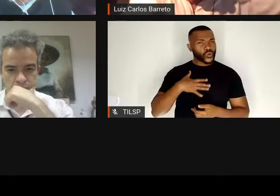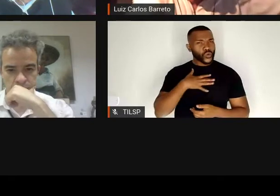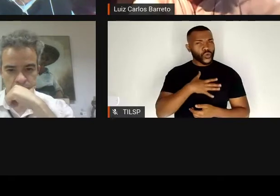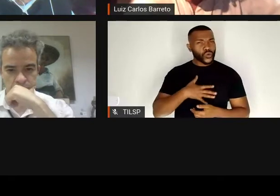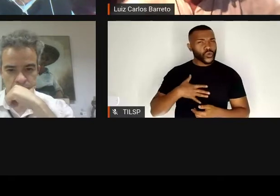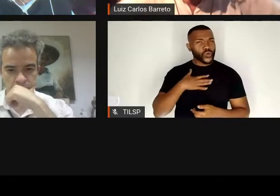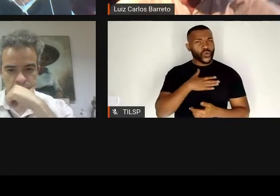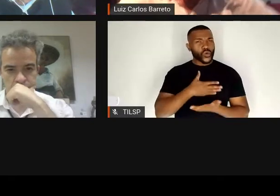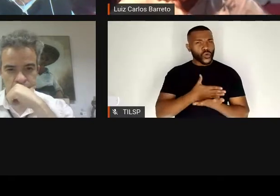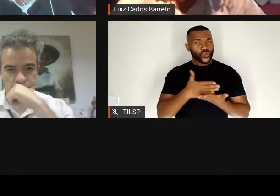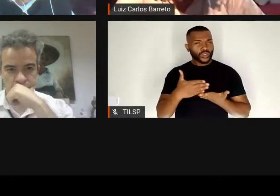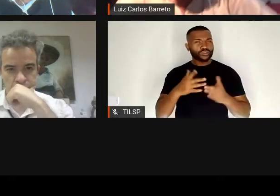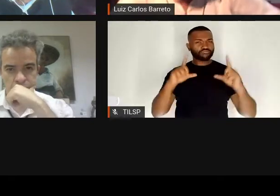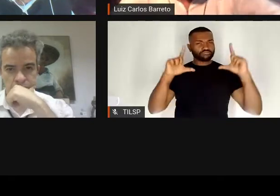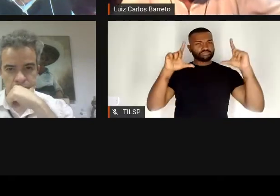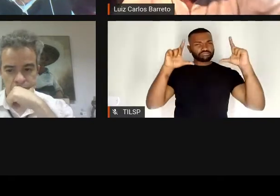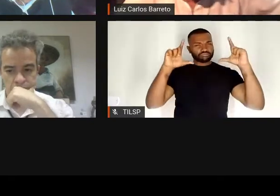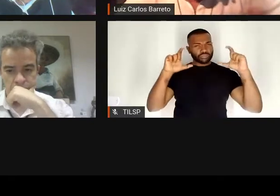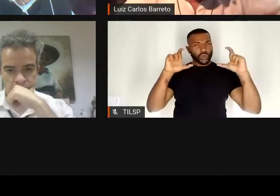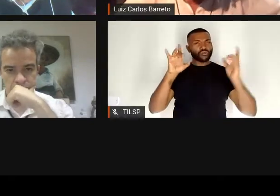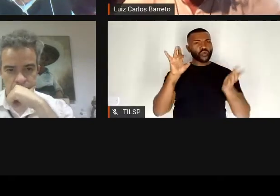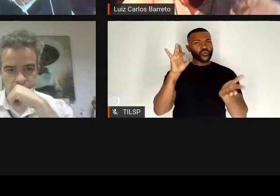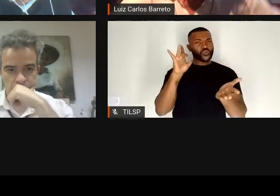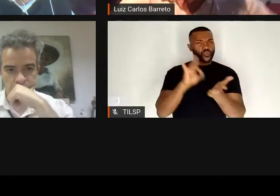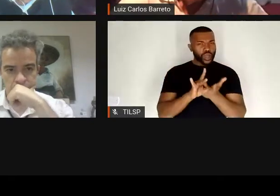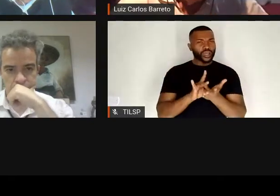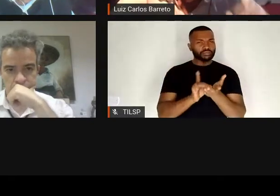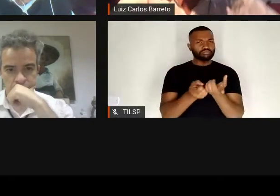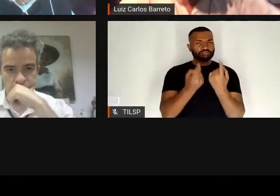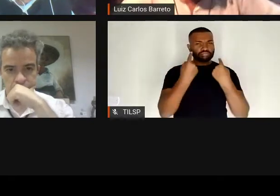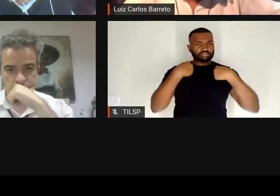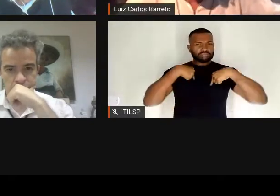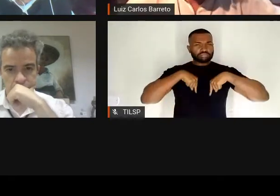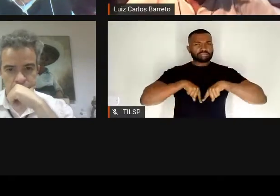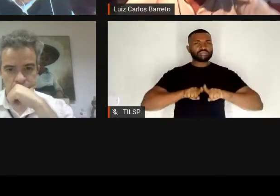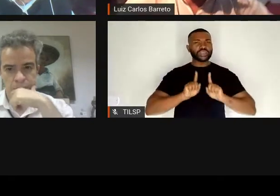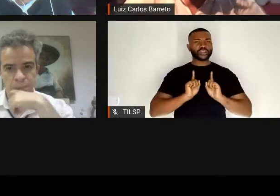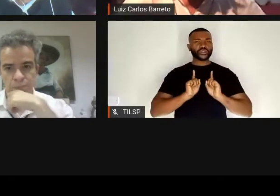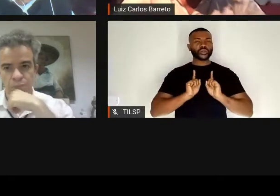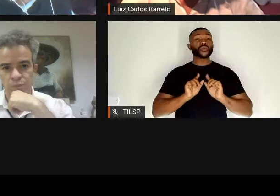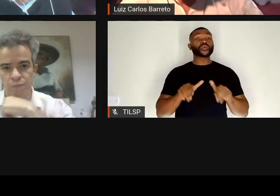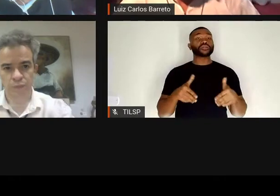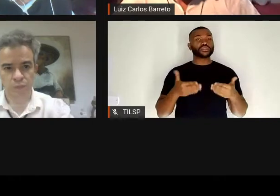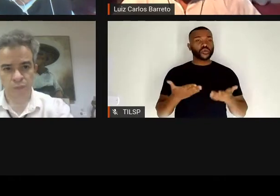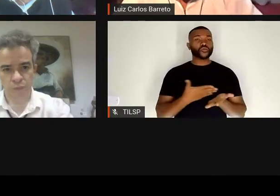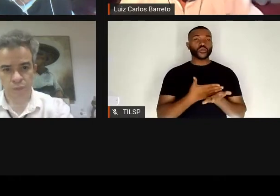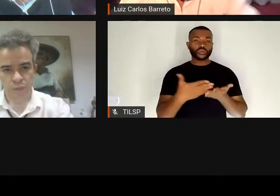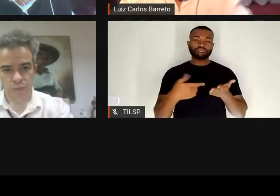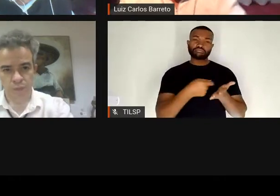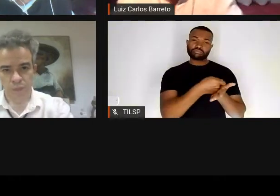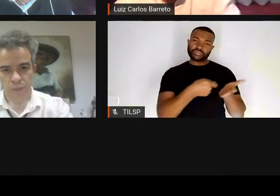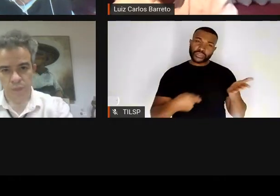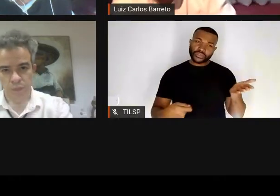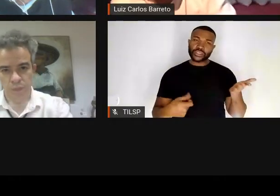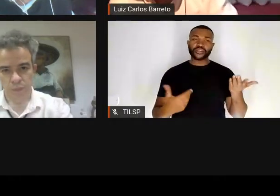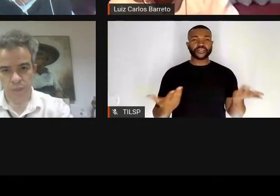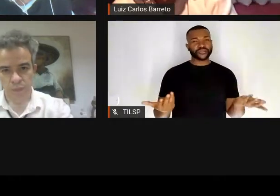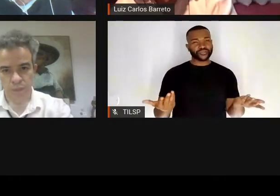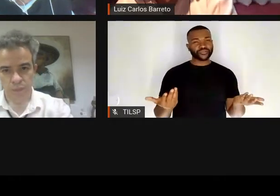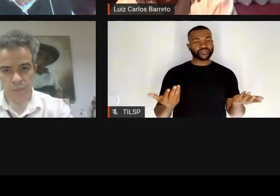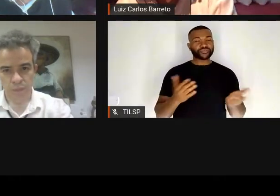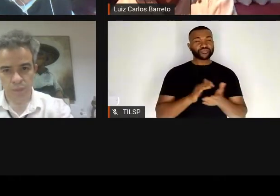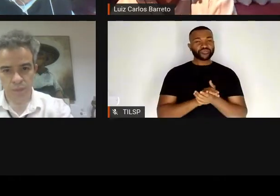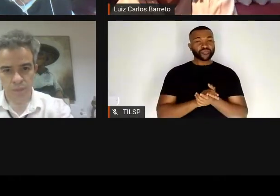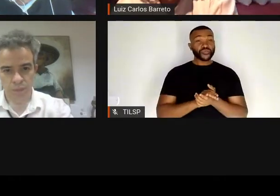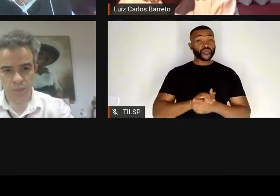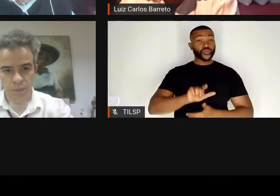originariamente um fotógrafo e visceralmente um fotógrafo, passou a escrever. Quer dizer, o Luciano